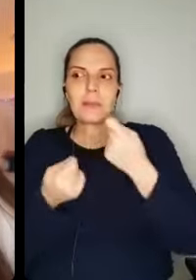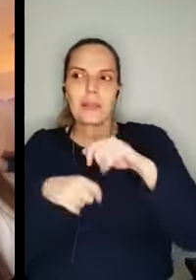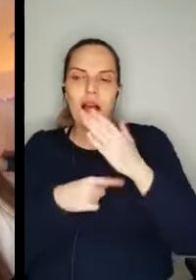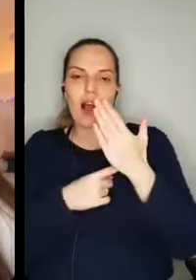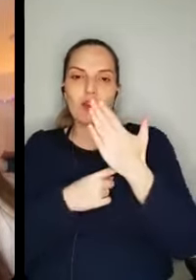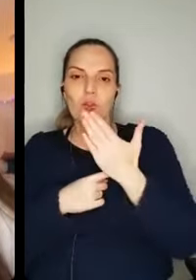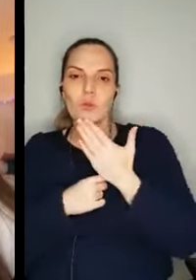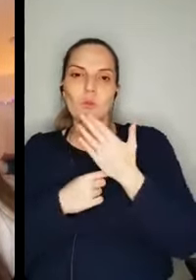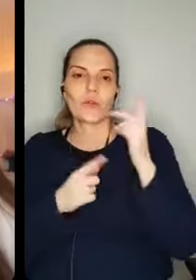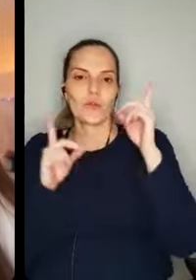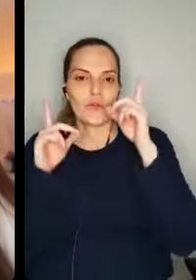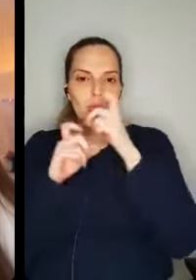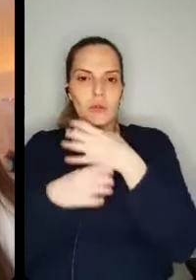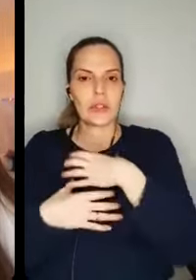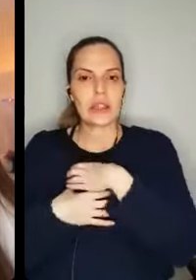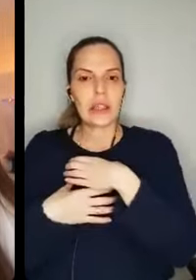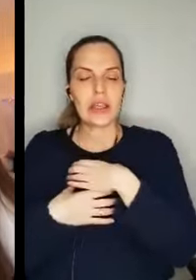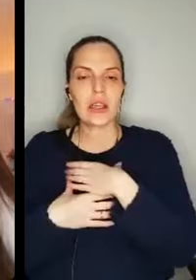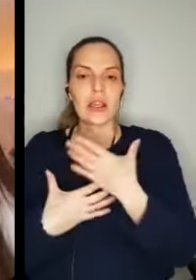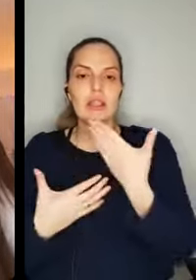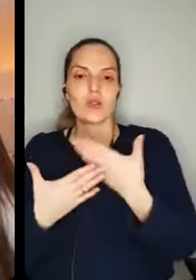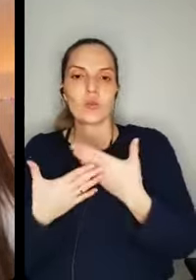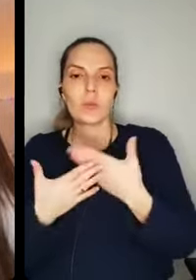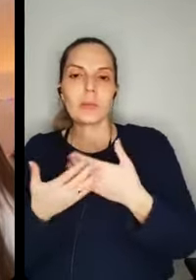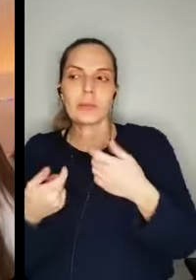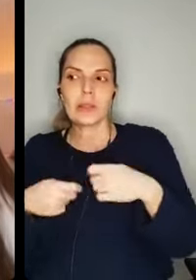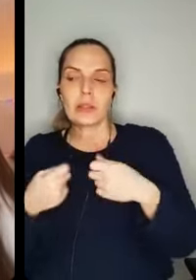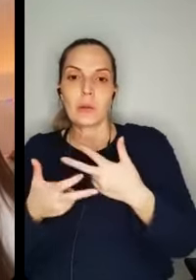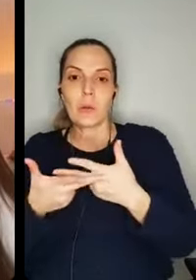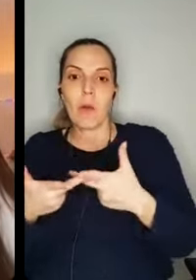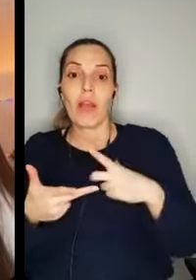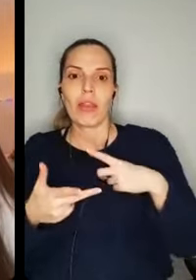dificuldade, ou em estudos, o pessoal vai estar ali para auxiliar, né?